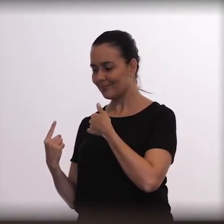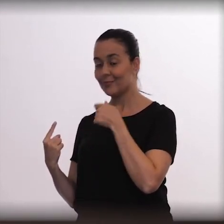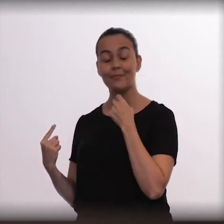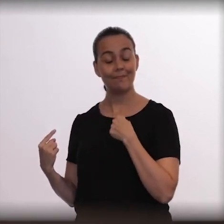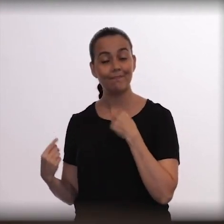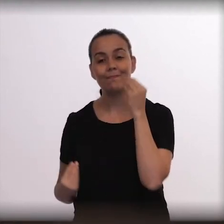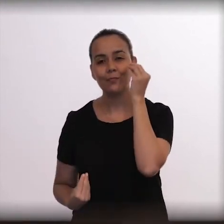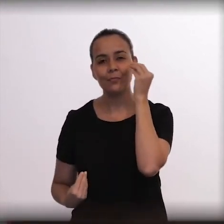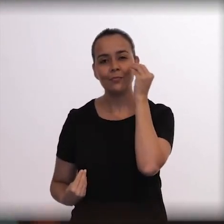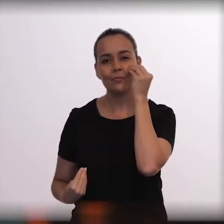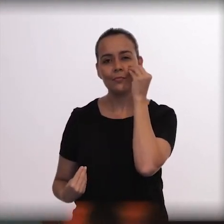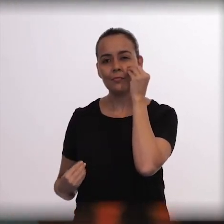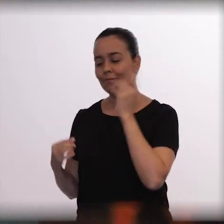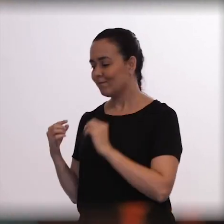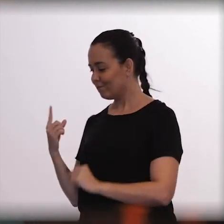Mas